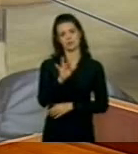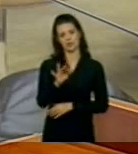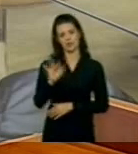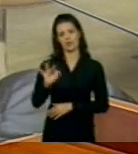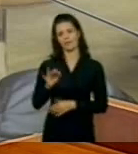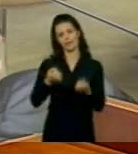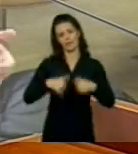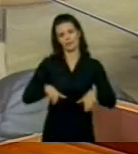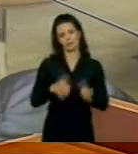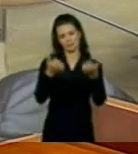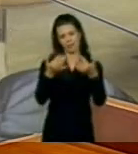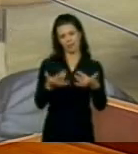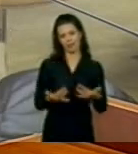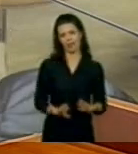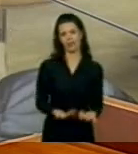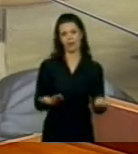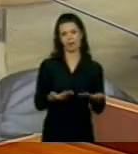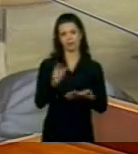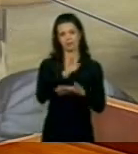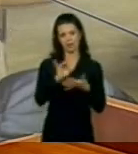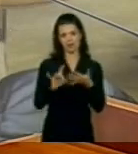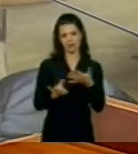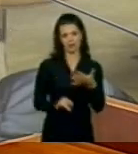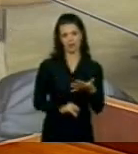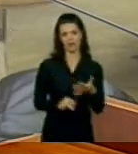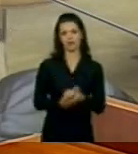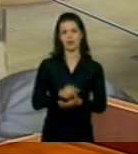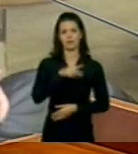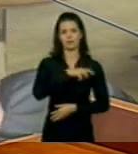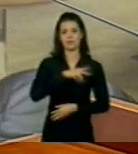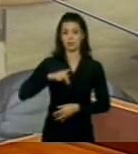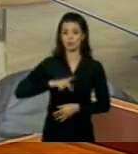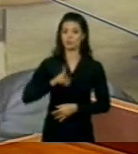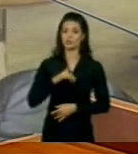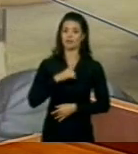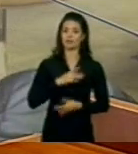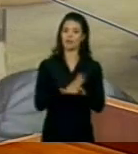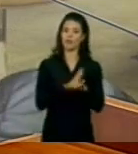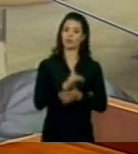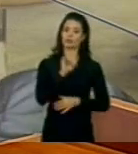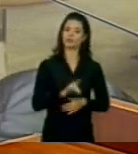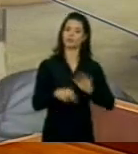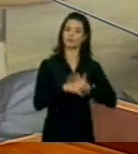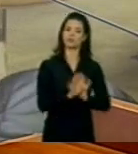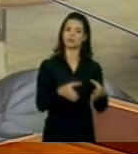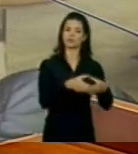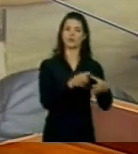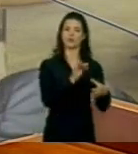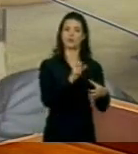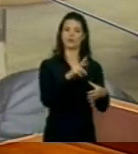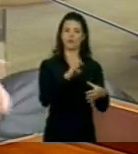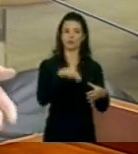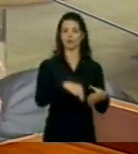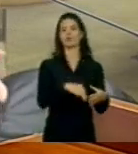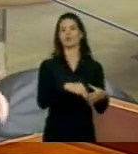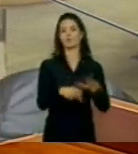necessário relacioná-las uma a uma. Um membro do Ministério Público, quando ingressa, já ingressa com foro por prerrogativa de função, já